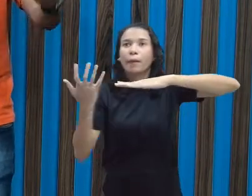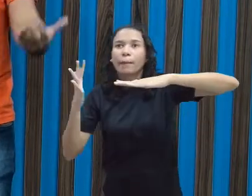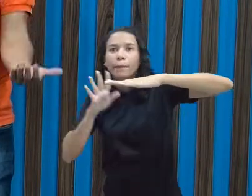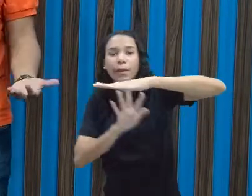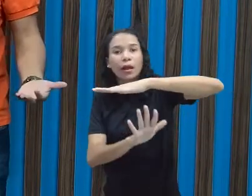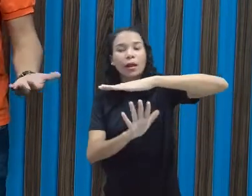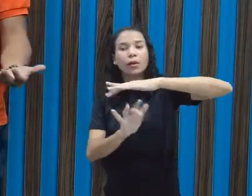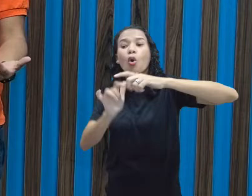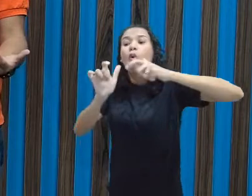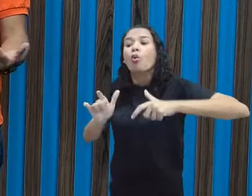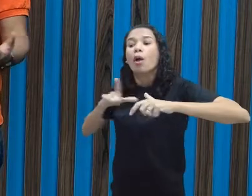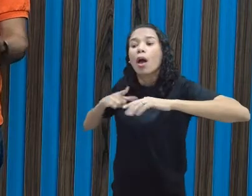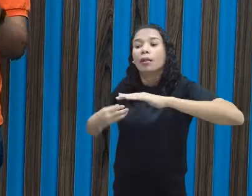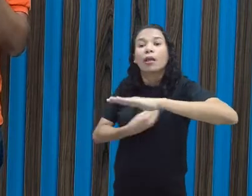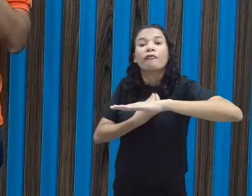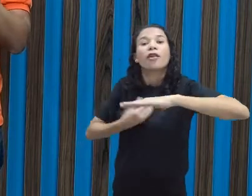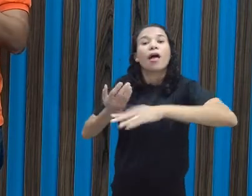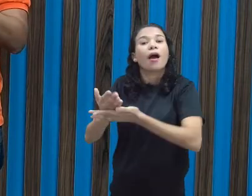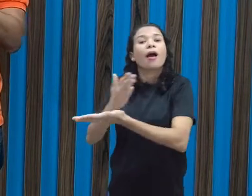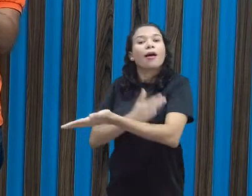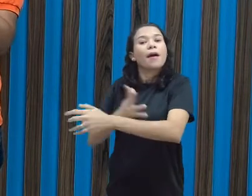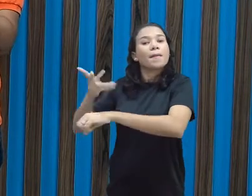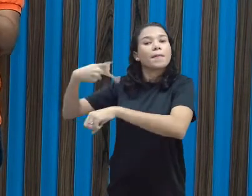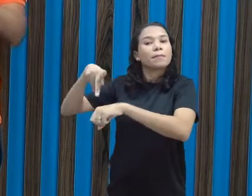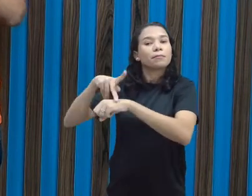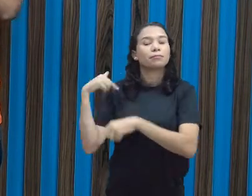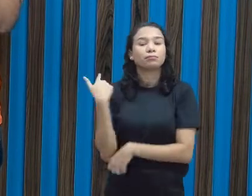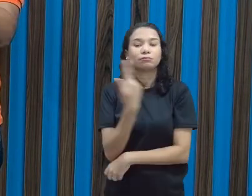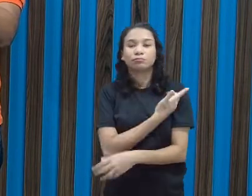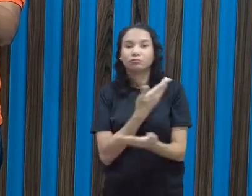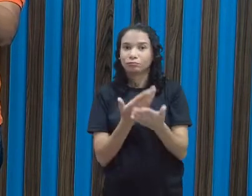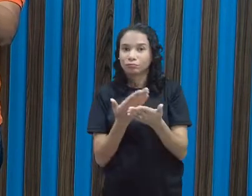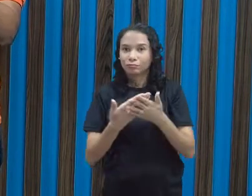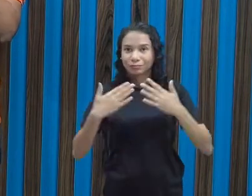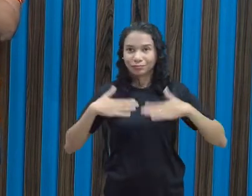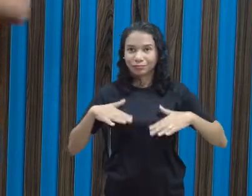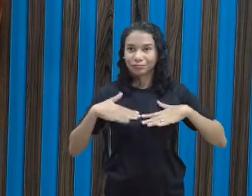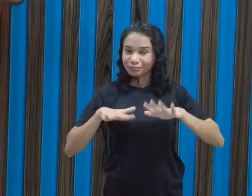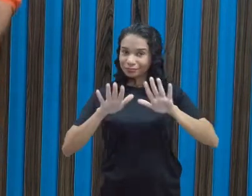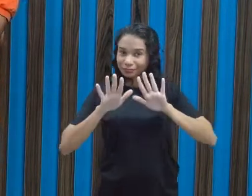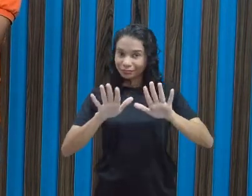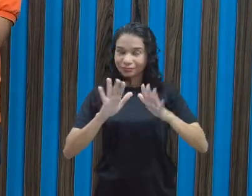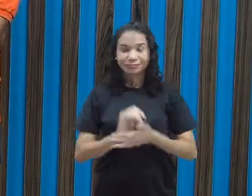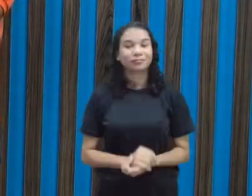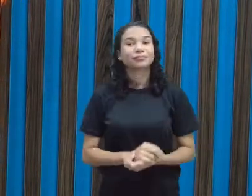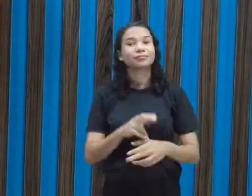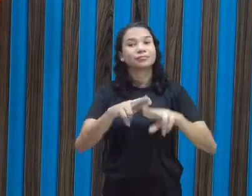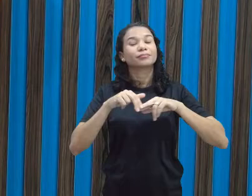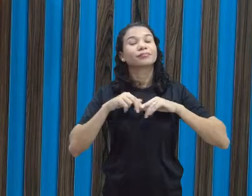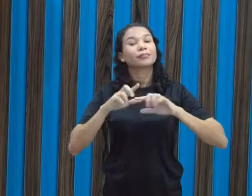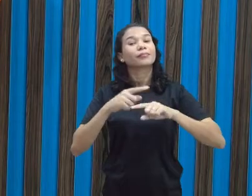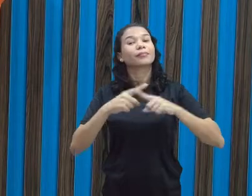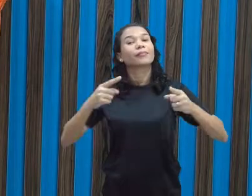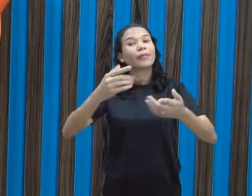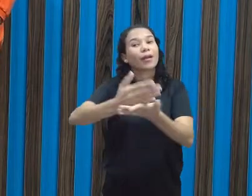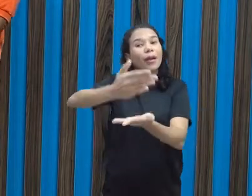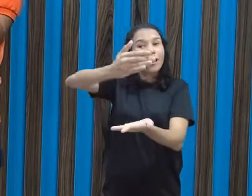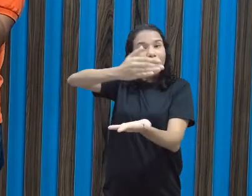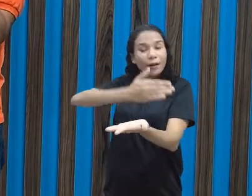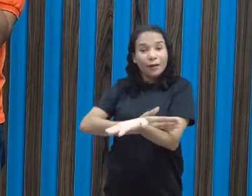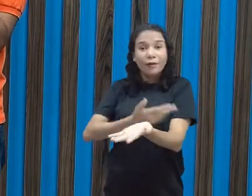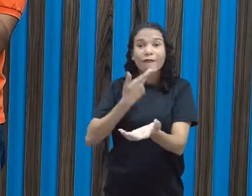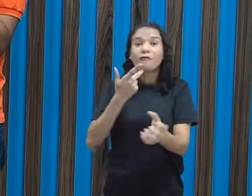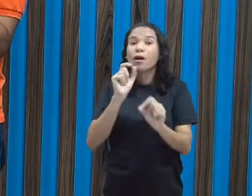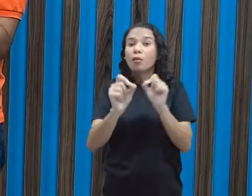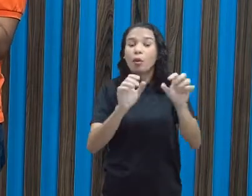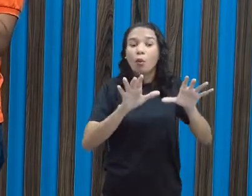vêm esses imigrantes, né? A gente vai ver tudo isso com calma daqui a pouco. Ó, antes disso, nós vamos falar de